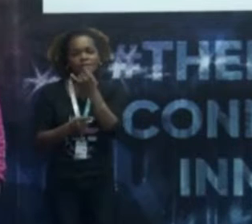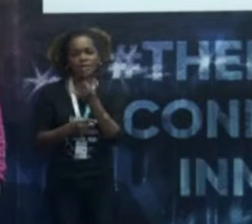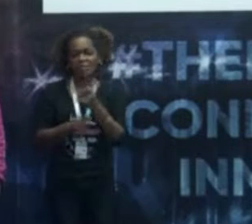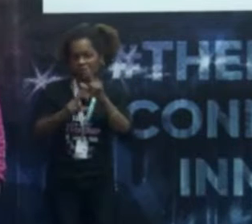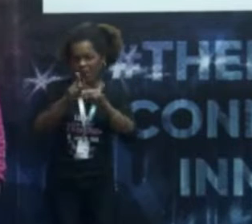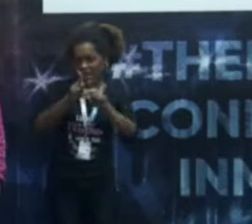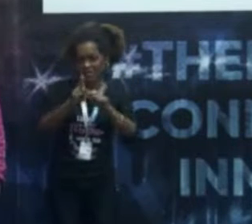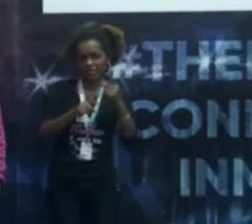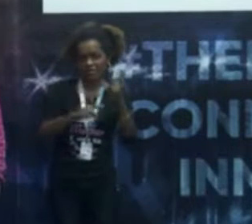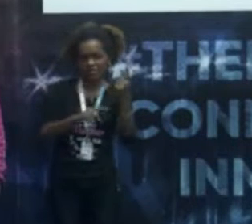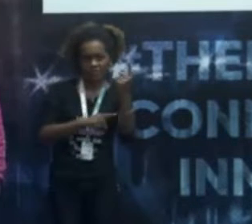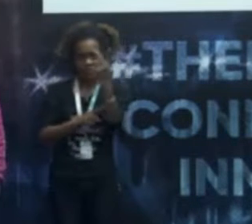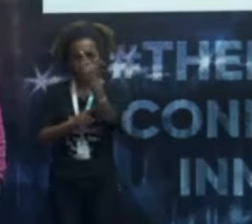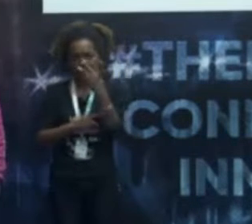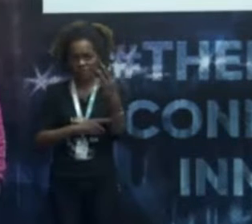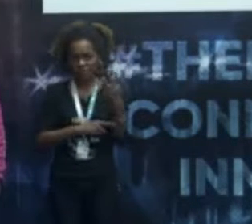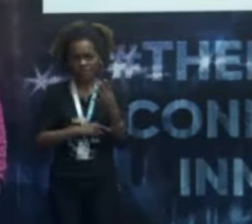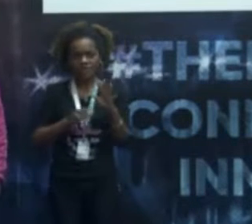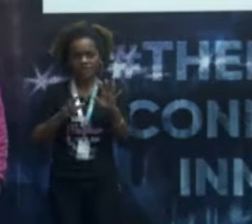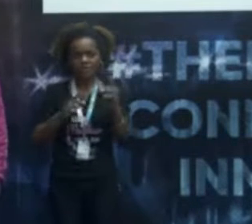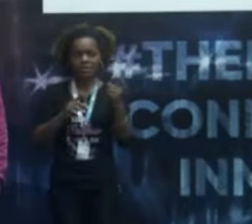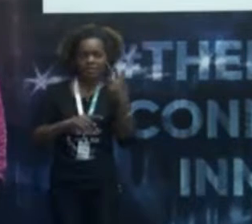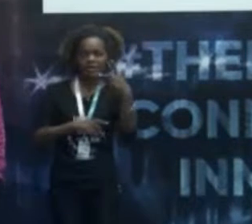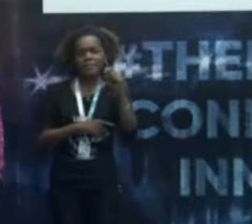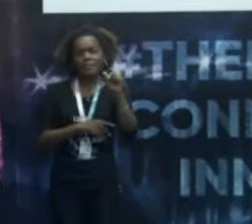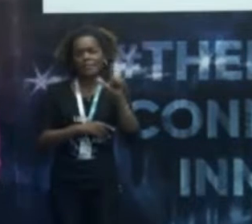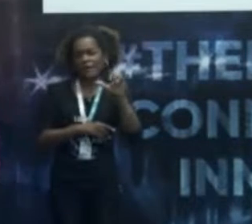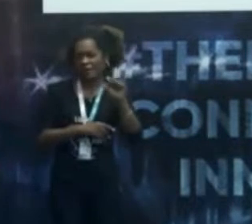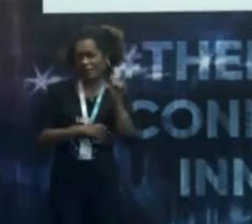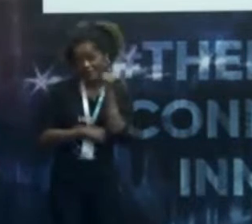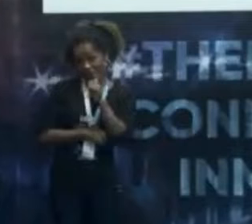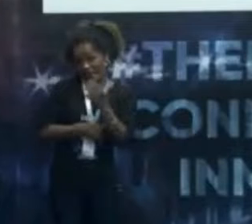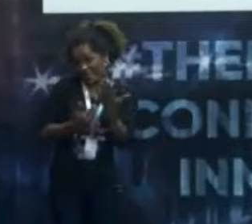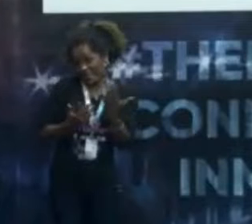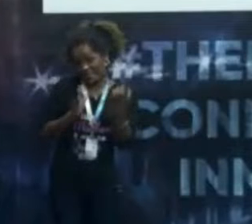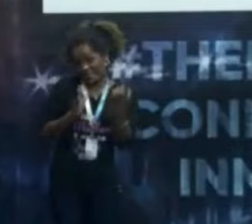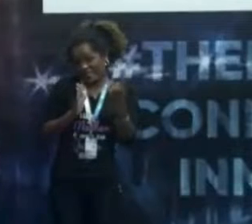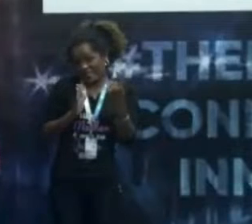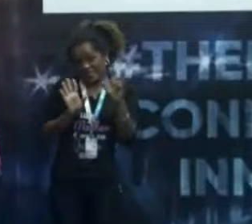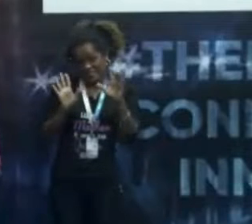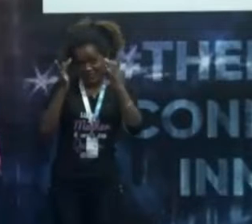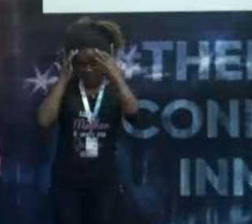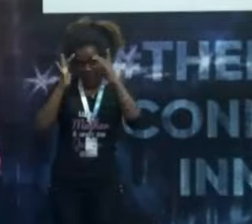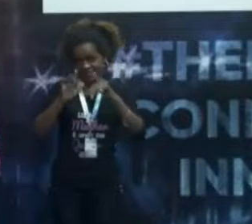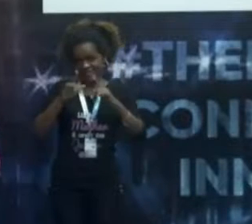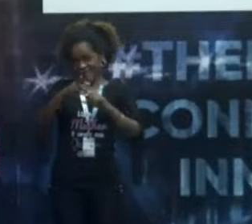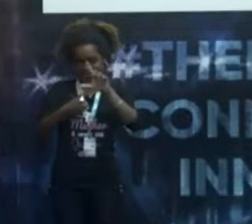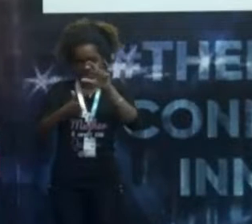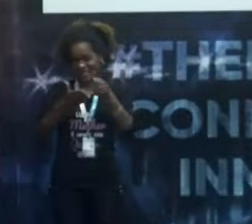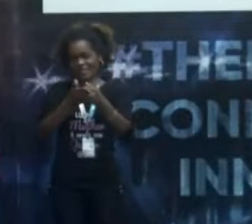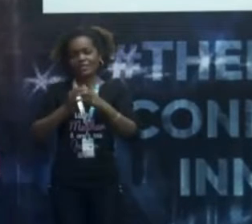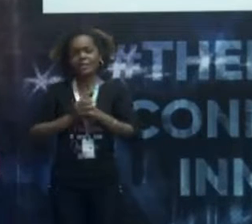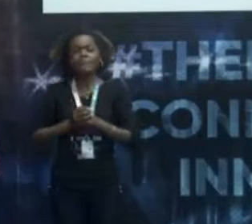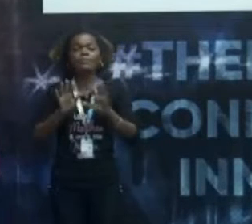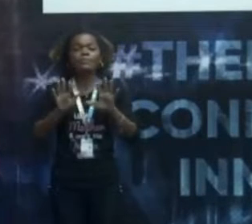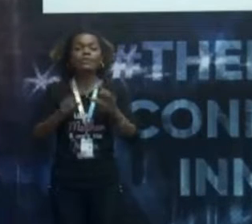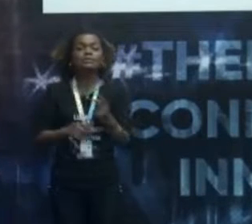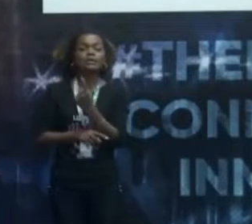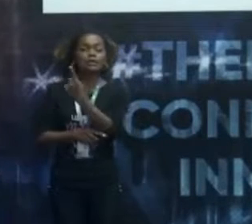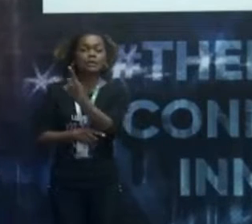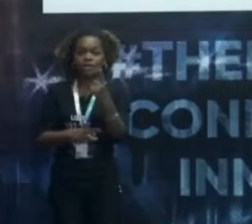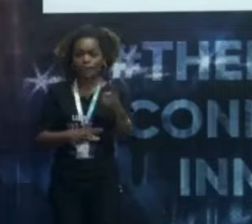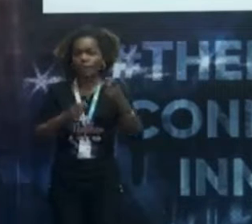ordem alfabética, querem deixar a Paula primeiro, enfim, vocês se resolvam. Eu queria que vocês se